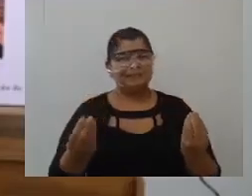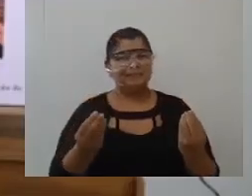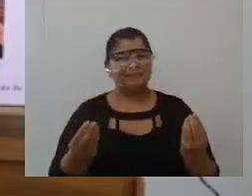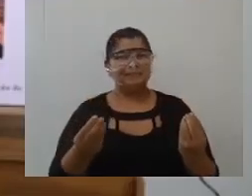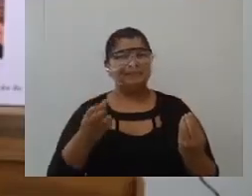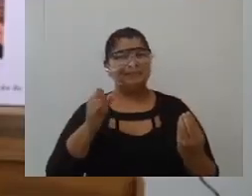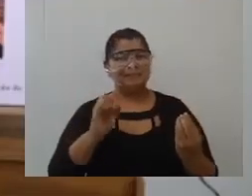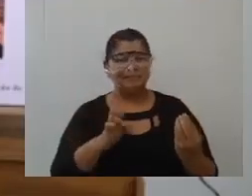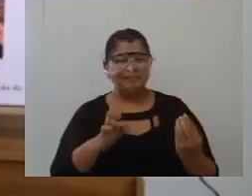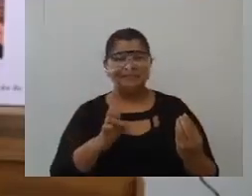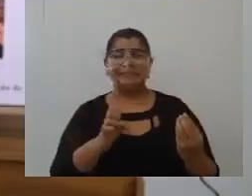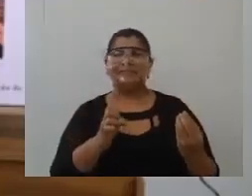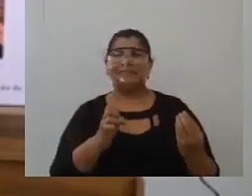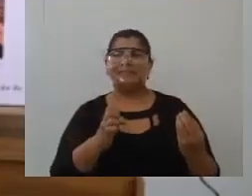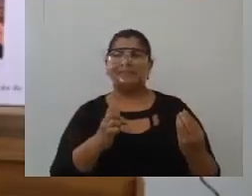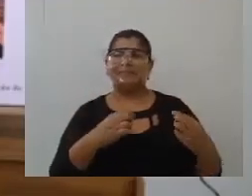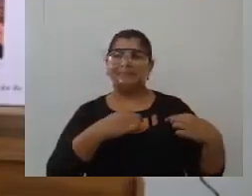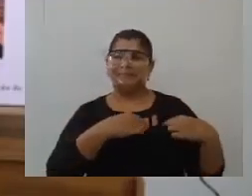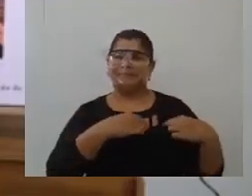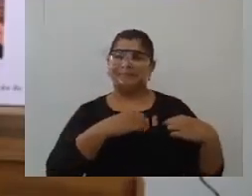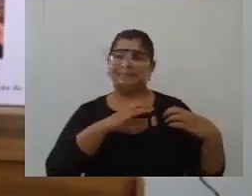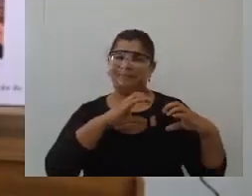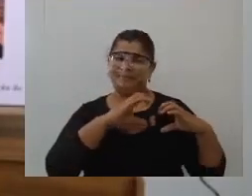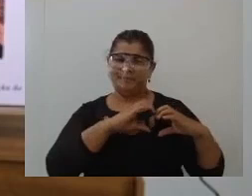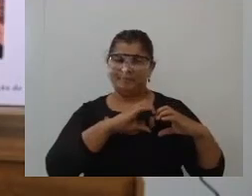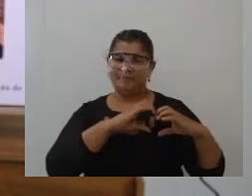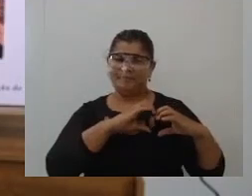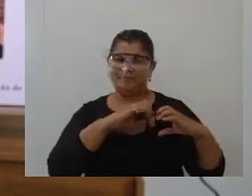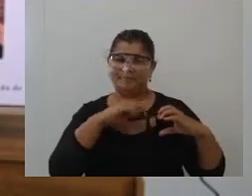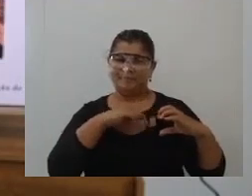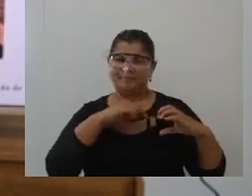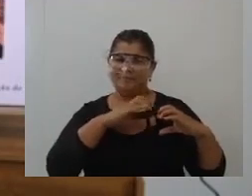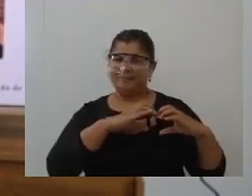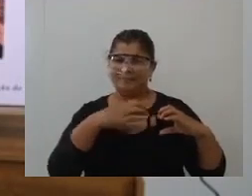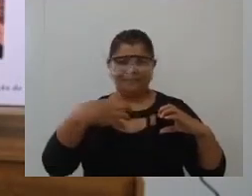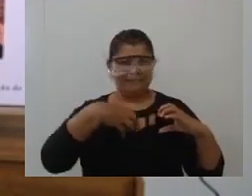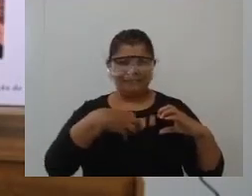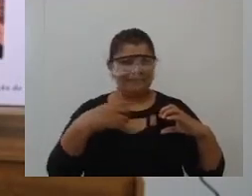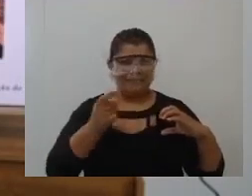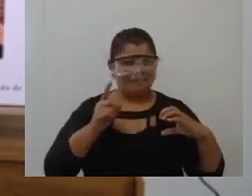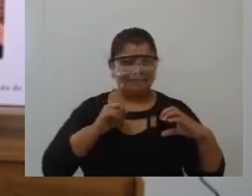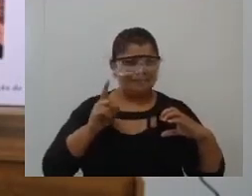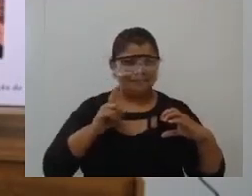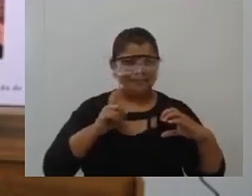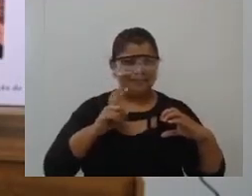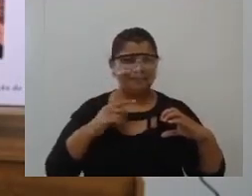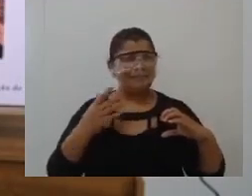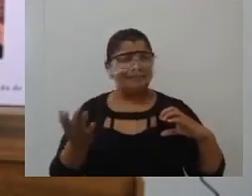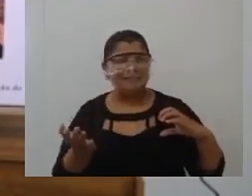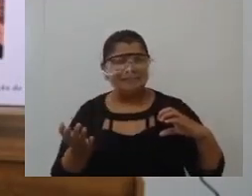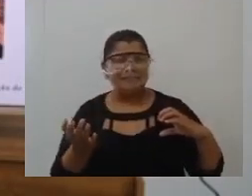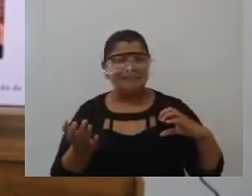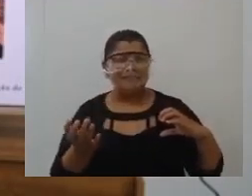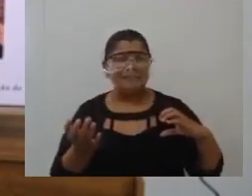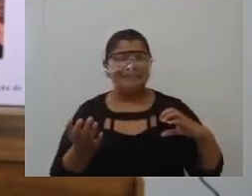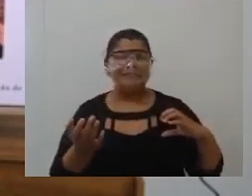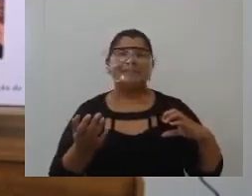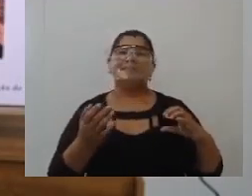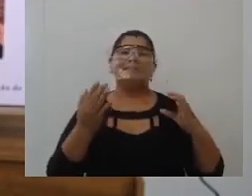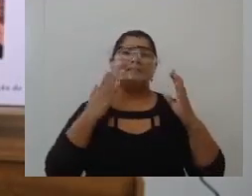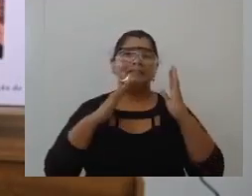é o coração, deveria ser o coração de vocês. O coração não sente? Vamos lá.